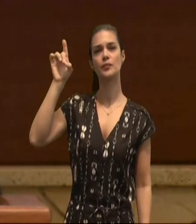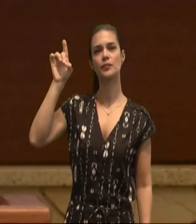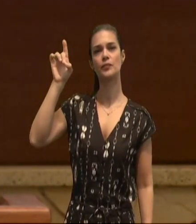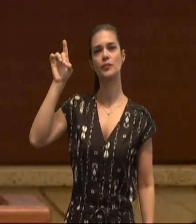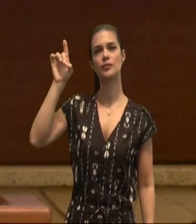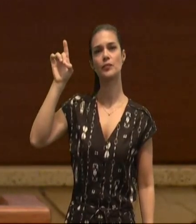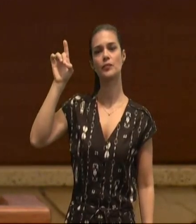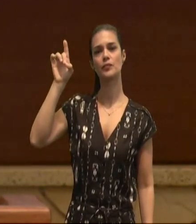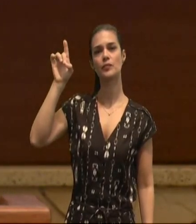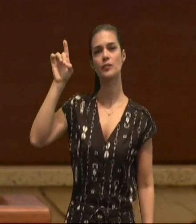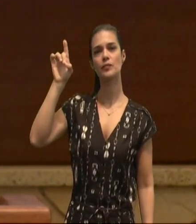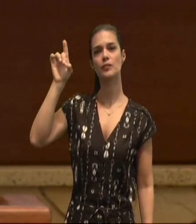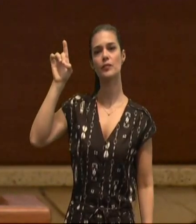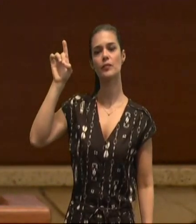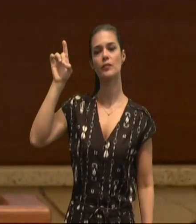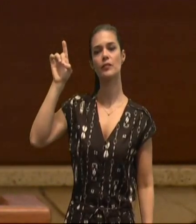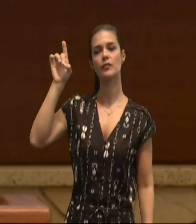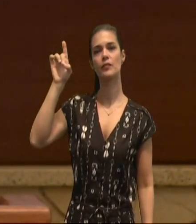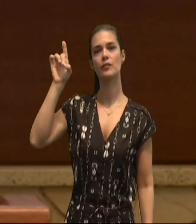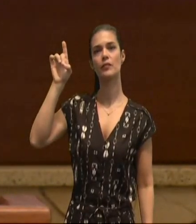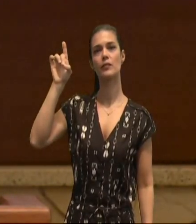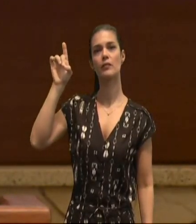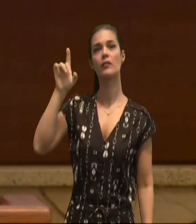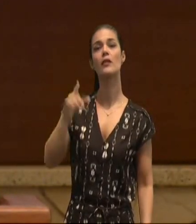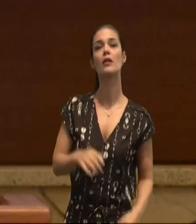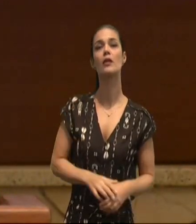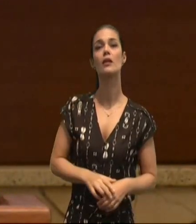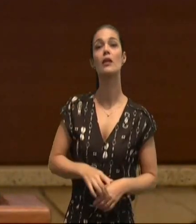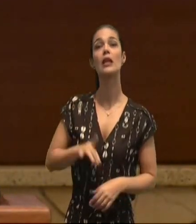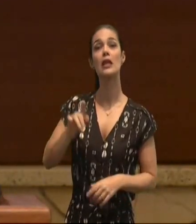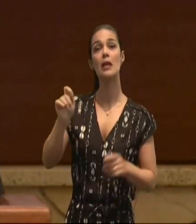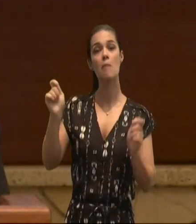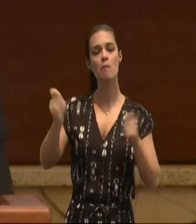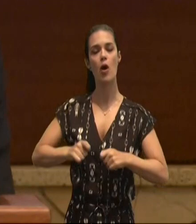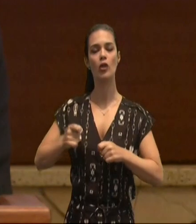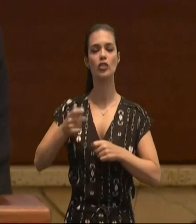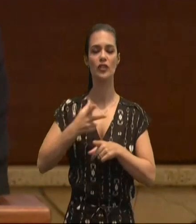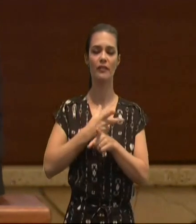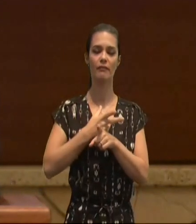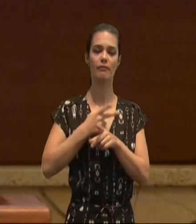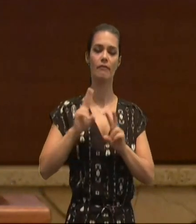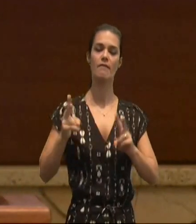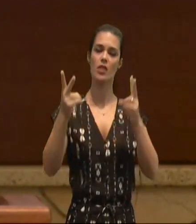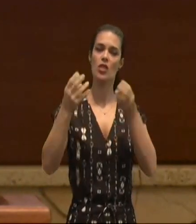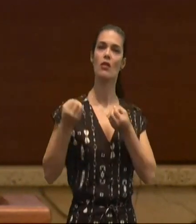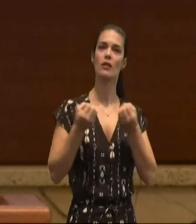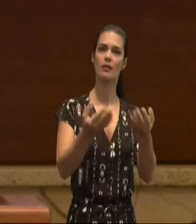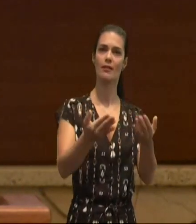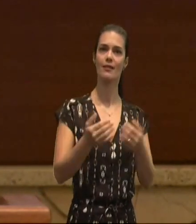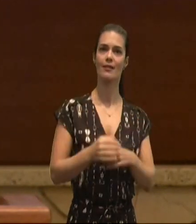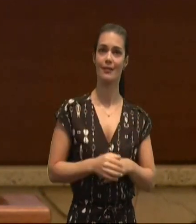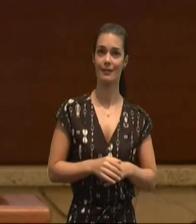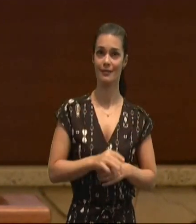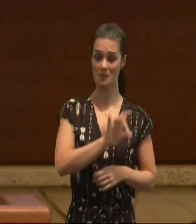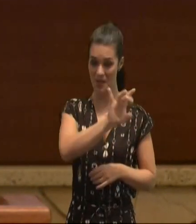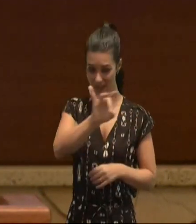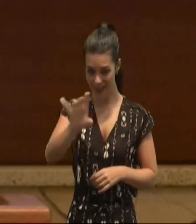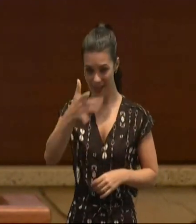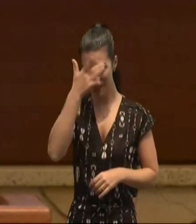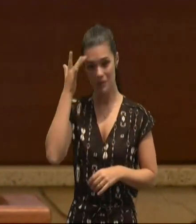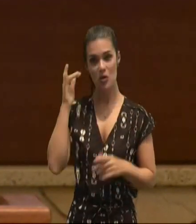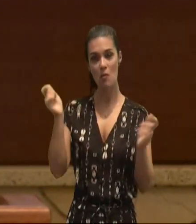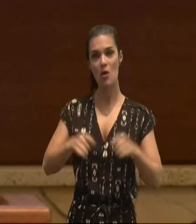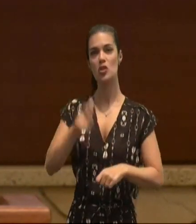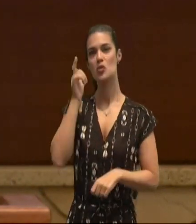que tem a vitória para cada um de nós. Por isso eu conclamo você,